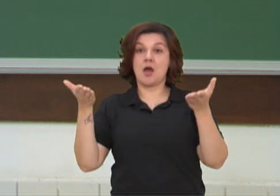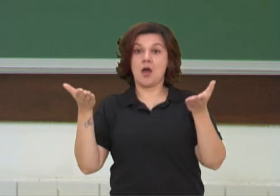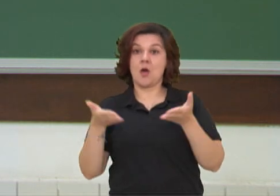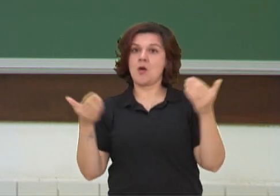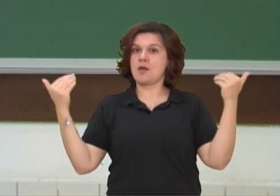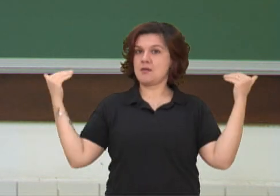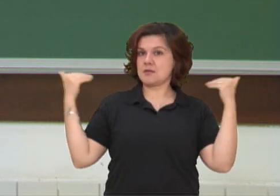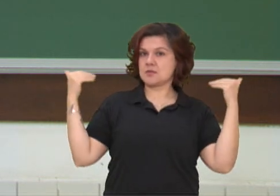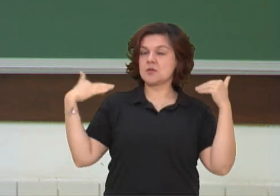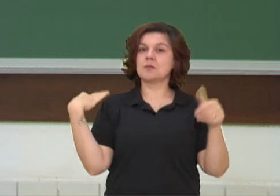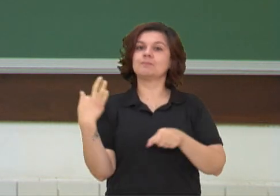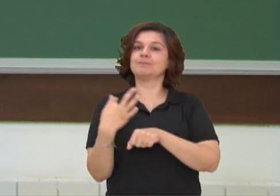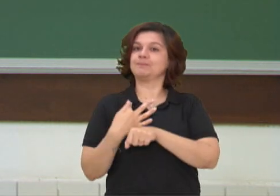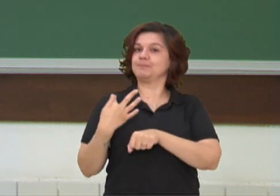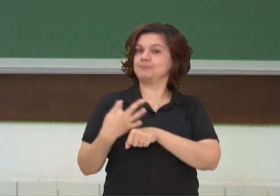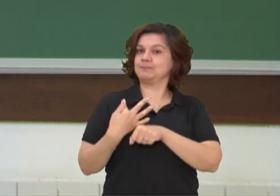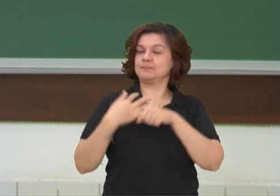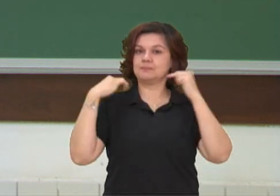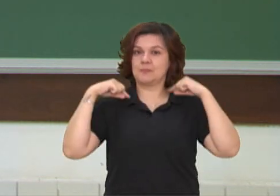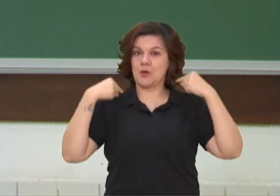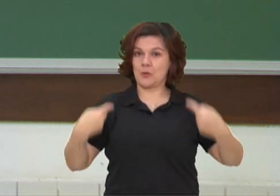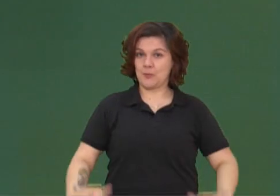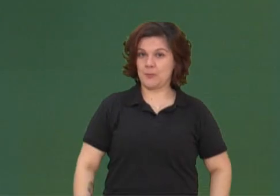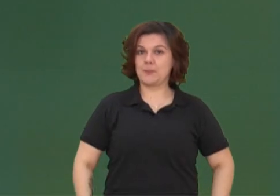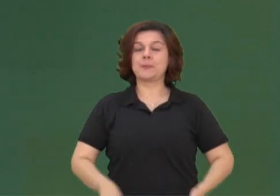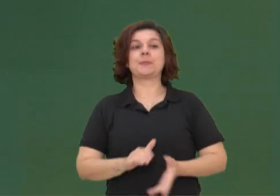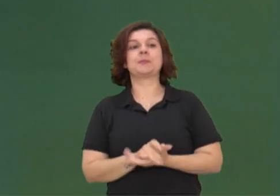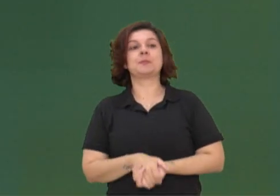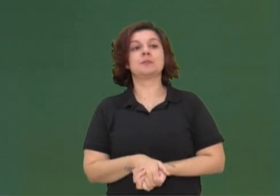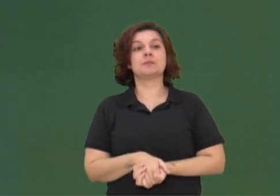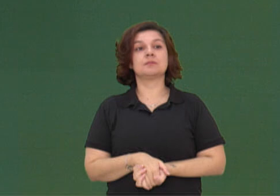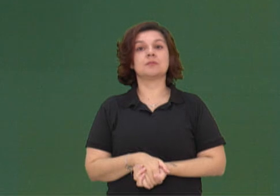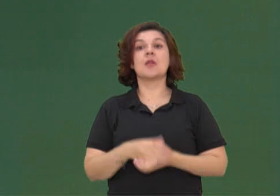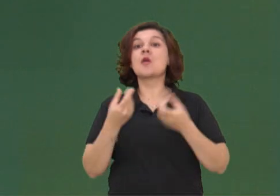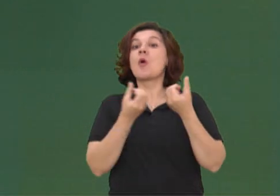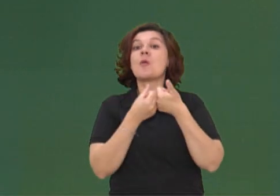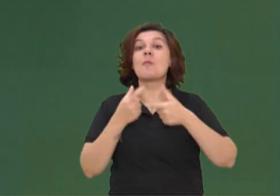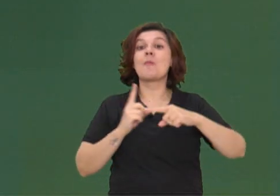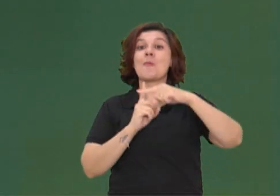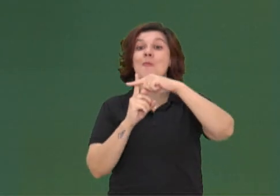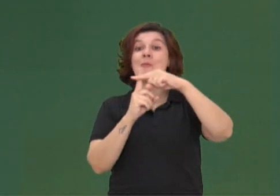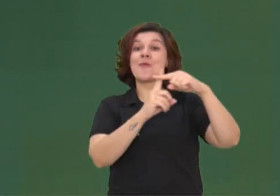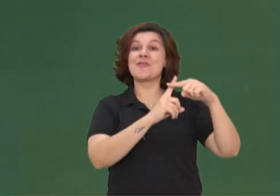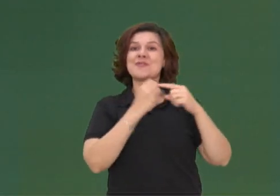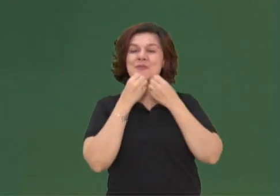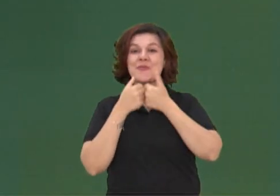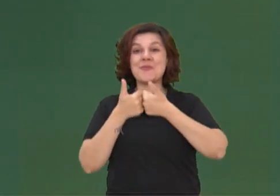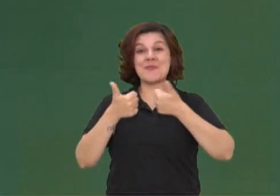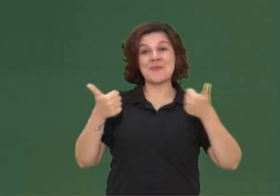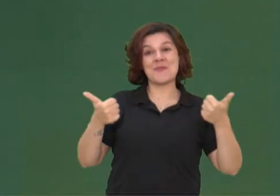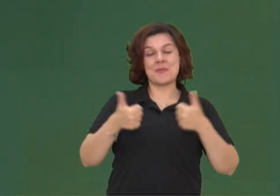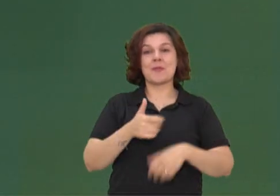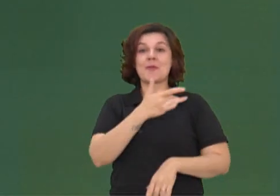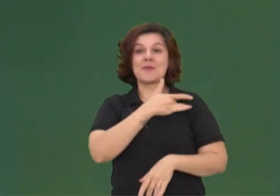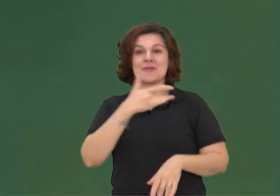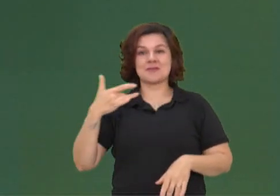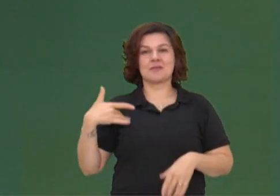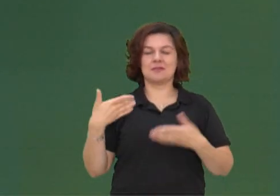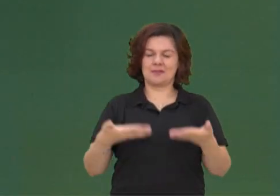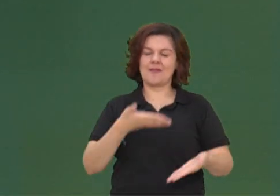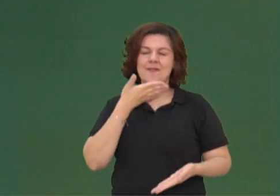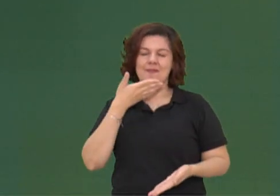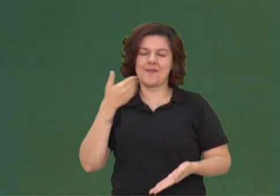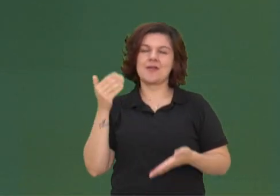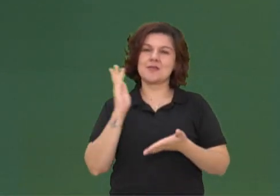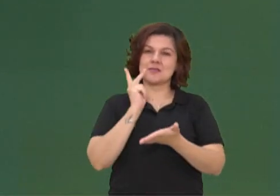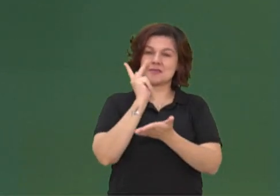melhorar a sua resistência aí corporal, sua resistência física. E quais os benefícios para a nossa saúde? Padrãozinho isso aqui, a gente sempre